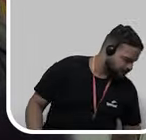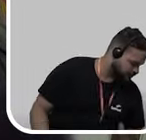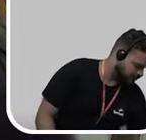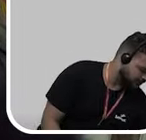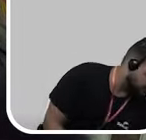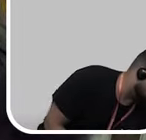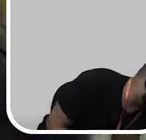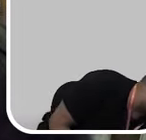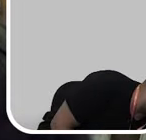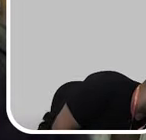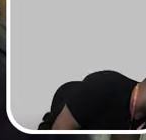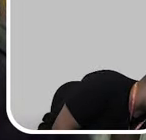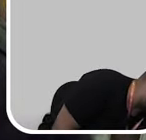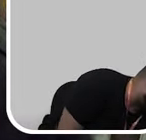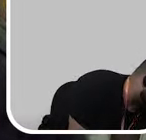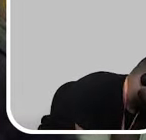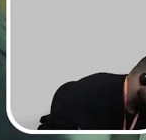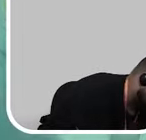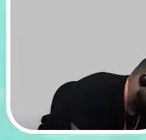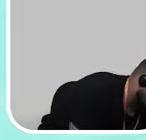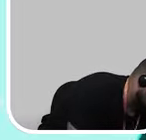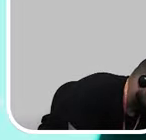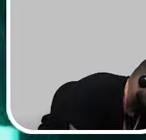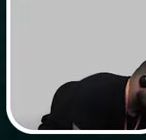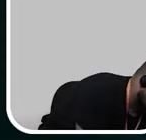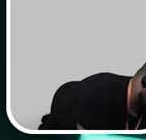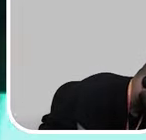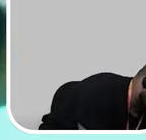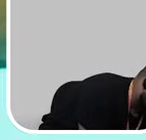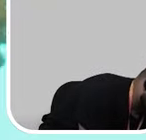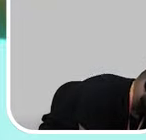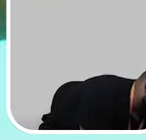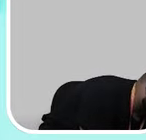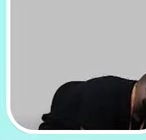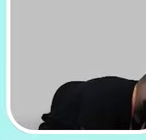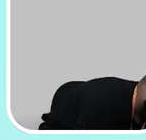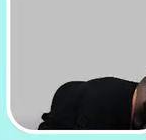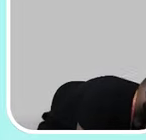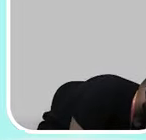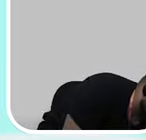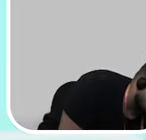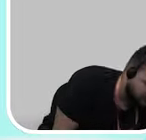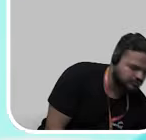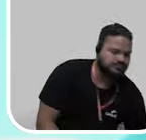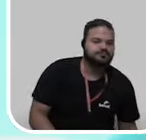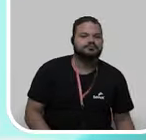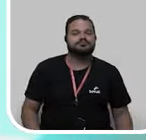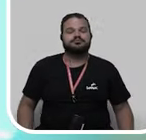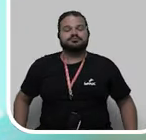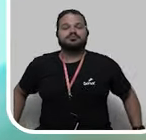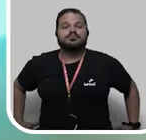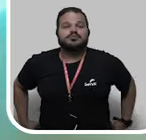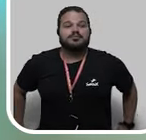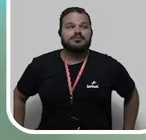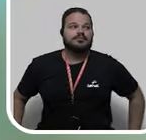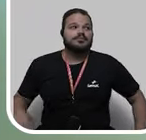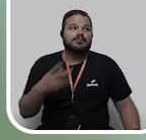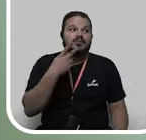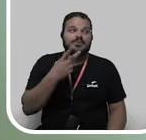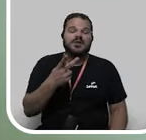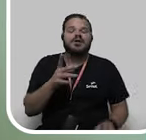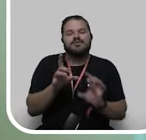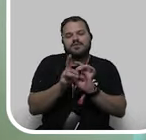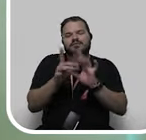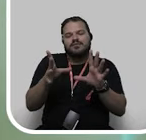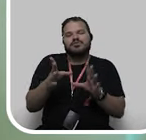Fica à vontade, é sempre uma alegria muito grande ter você com a gente. Obrigada. Fica à vontade. E a Betsy não está vindo sozinha, o nosso